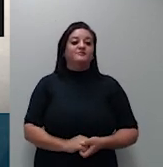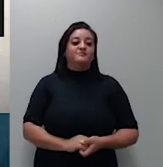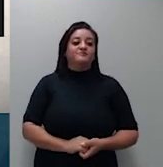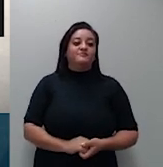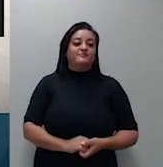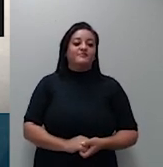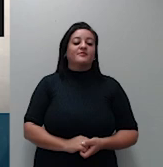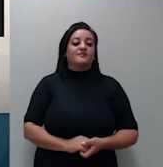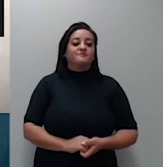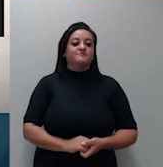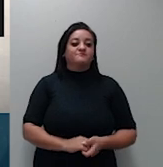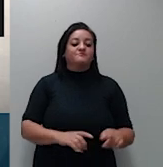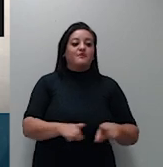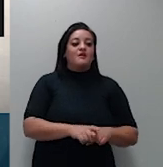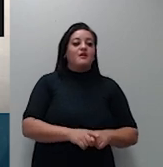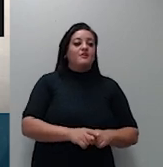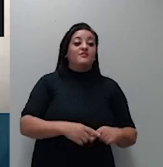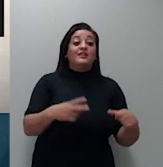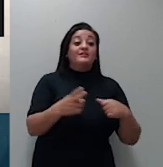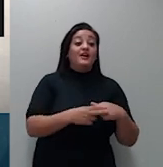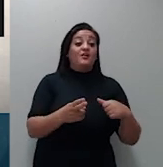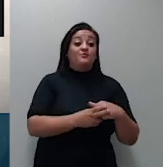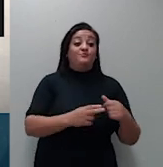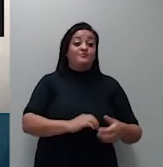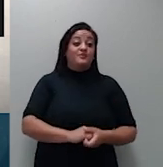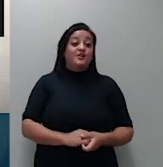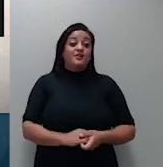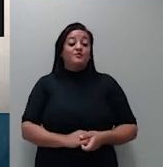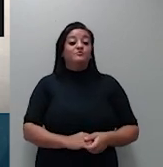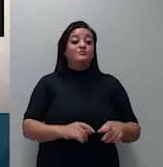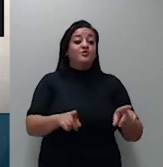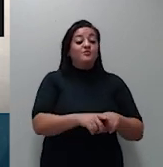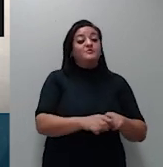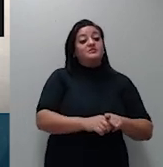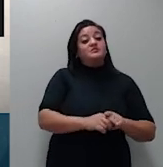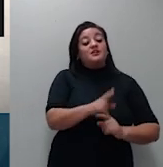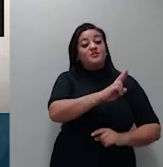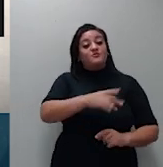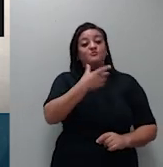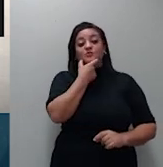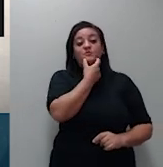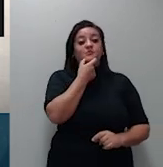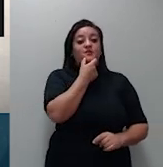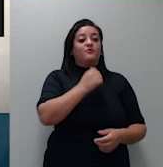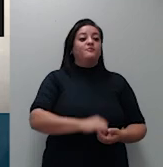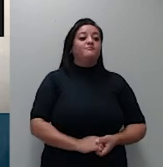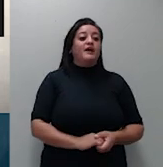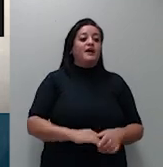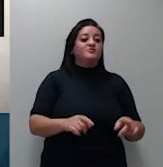averbar o nome de solteira da mãe o resto todo